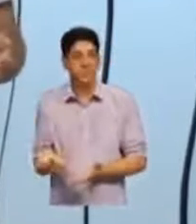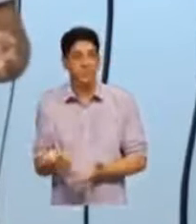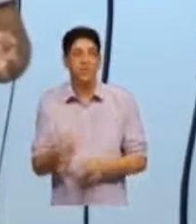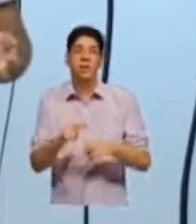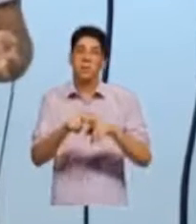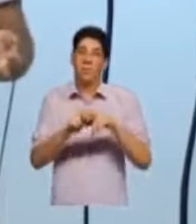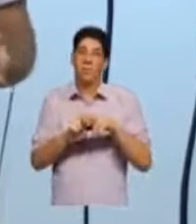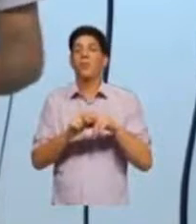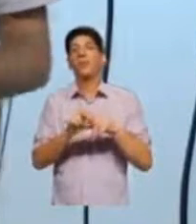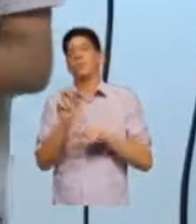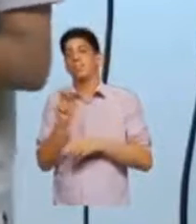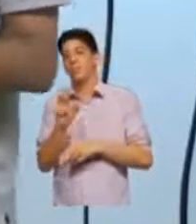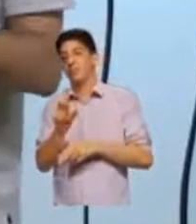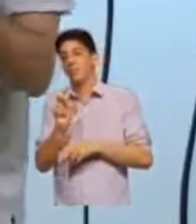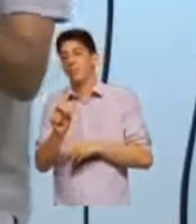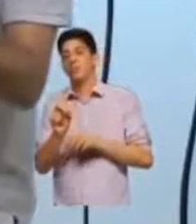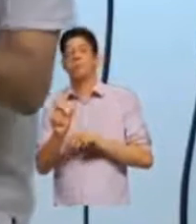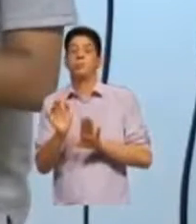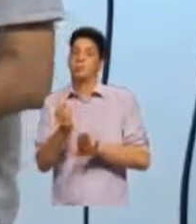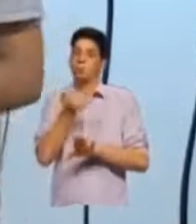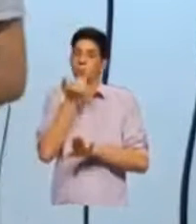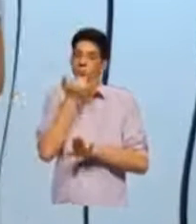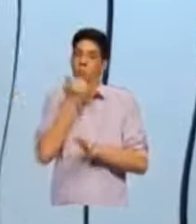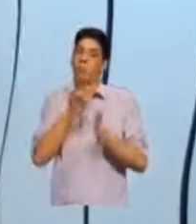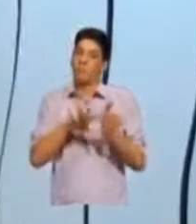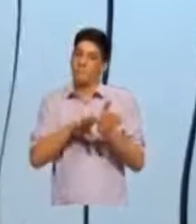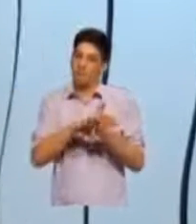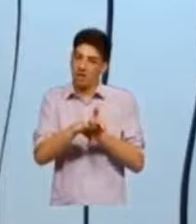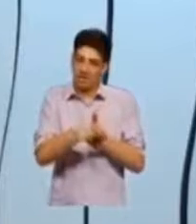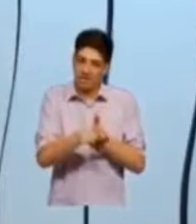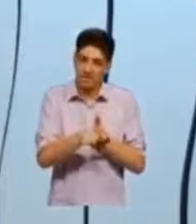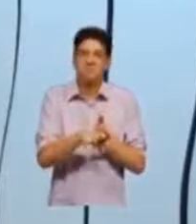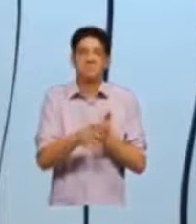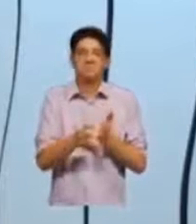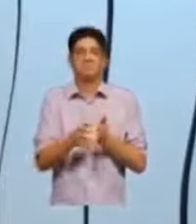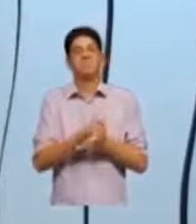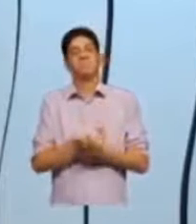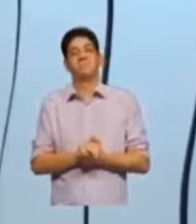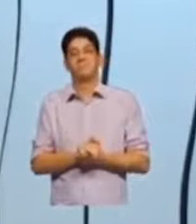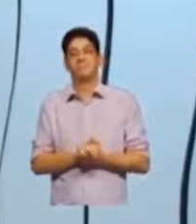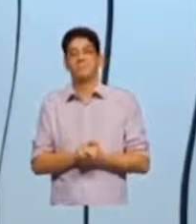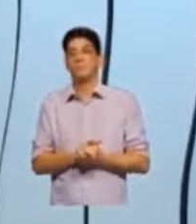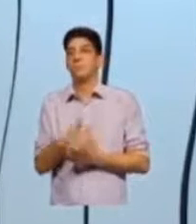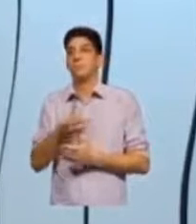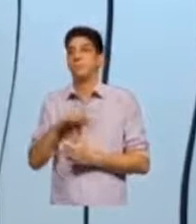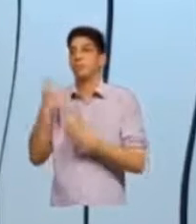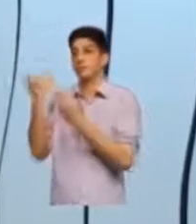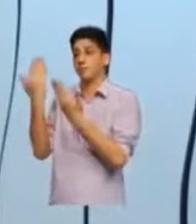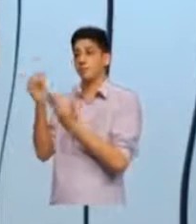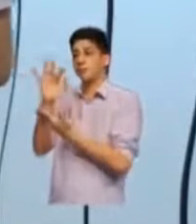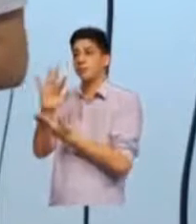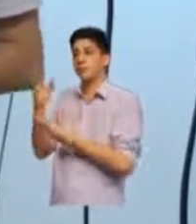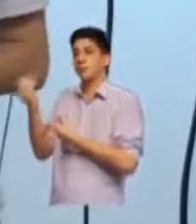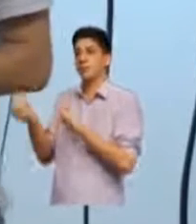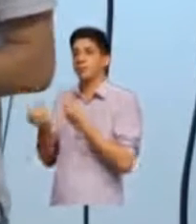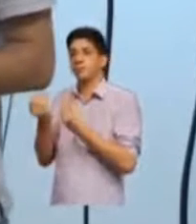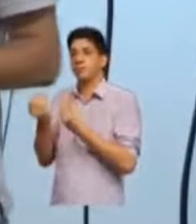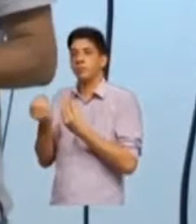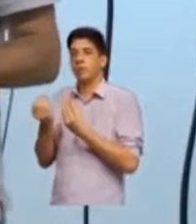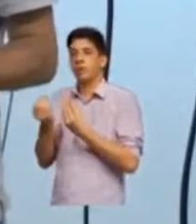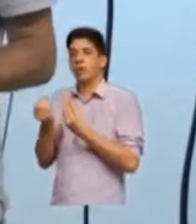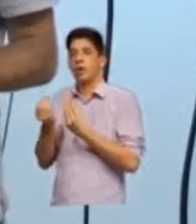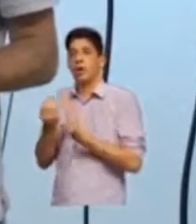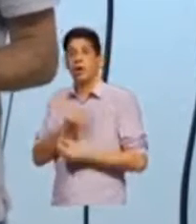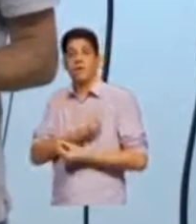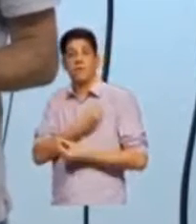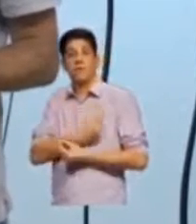do vírus. Da bactéria. Aqui, então, tem uma retratação de como era a vida